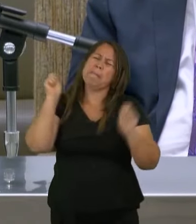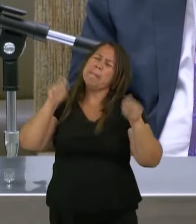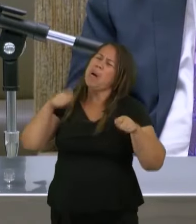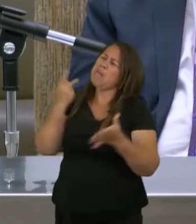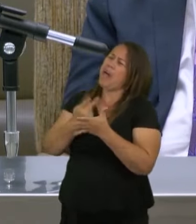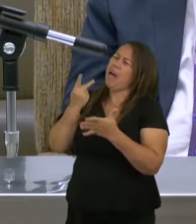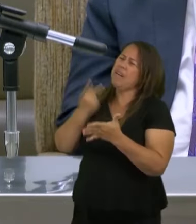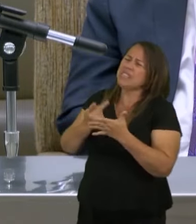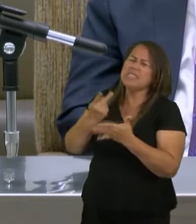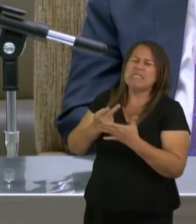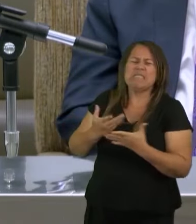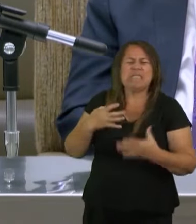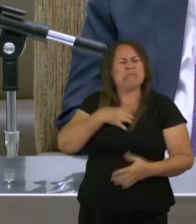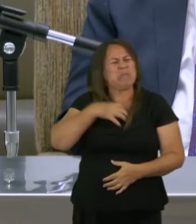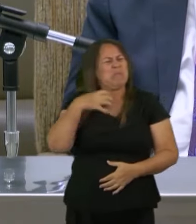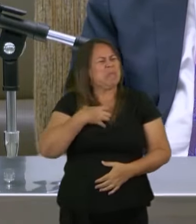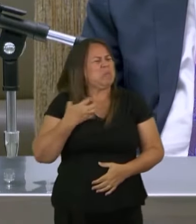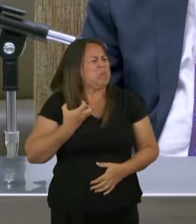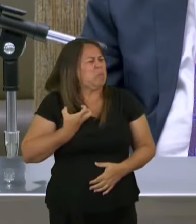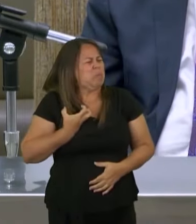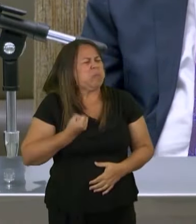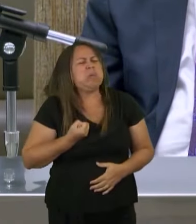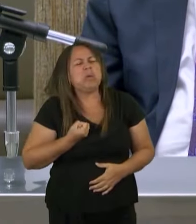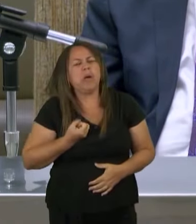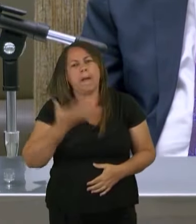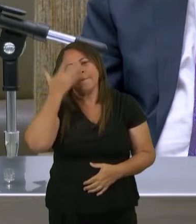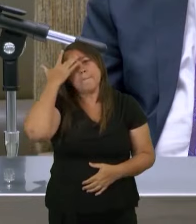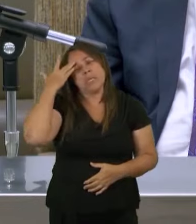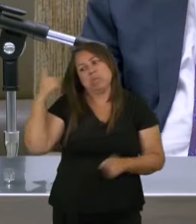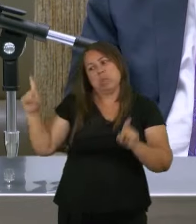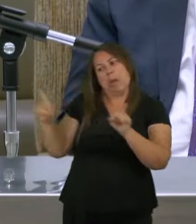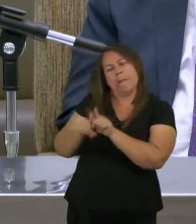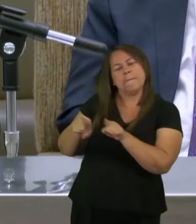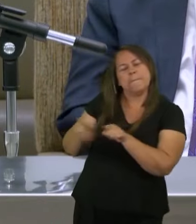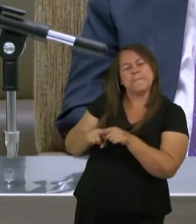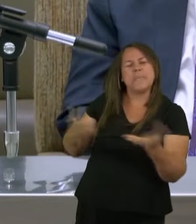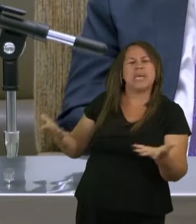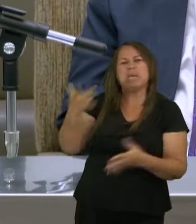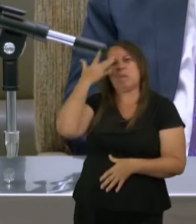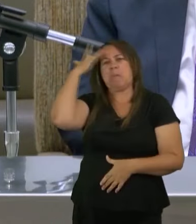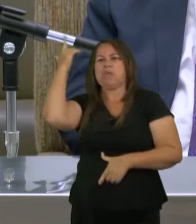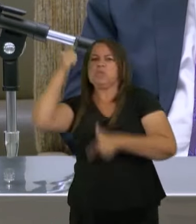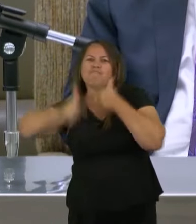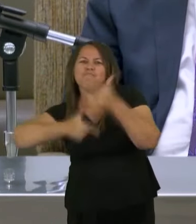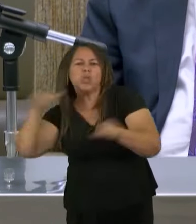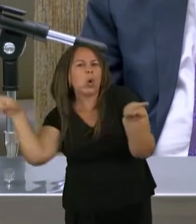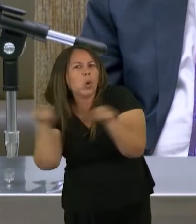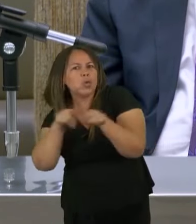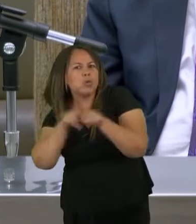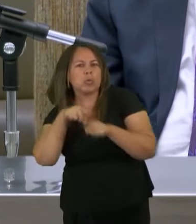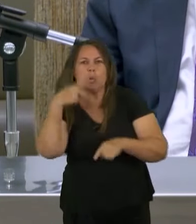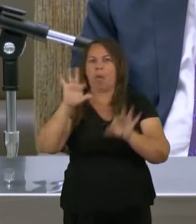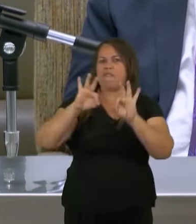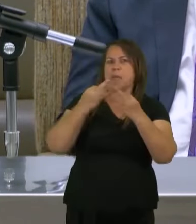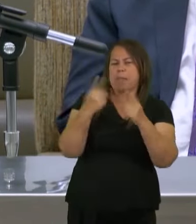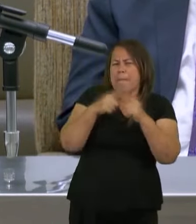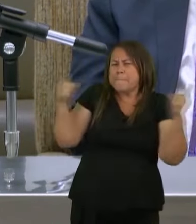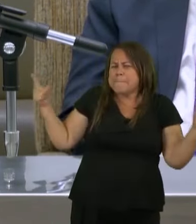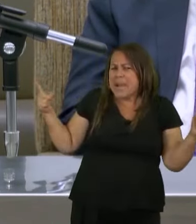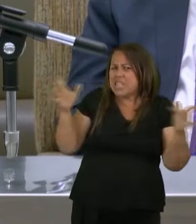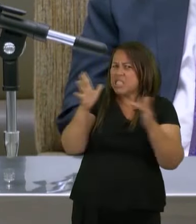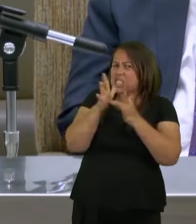frustrado por alguém próximo, por alguém do seu trabalho, por alguém da sua família, mas por